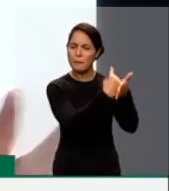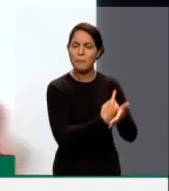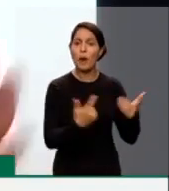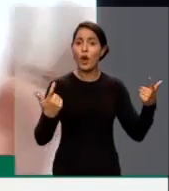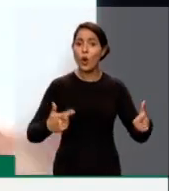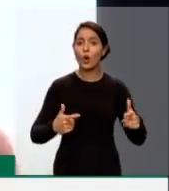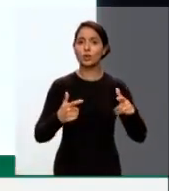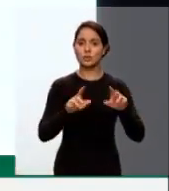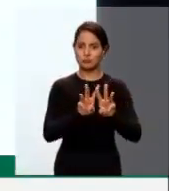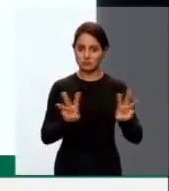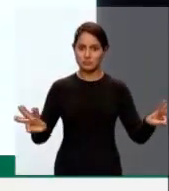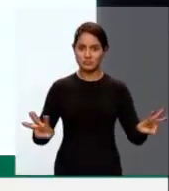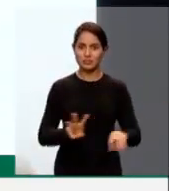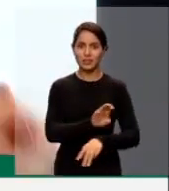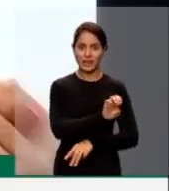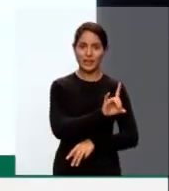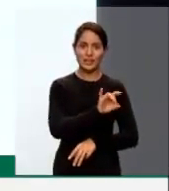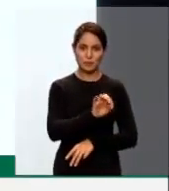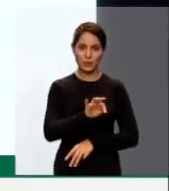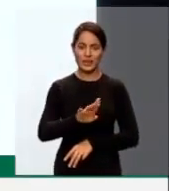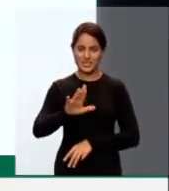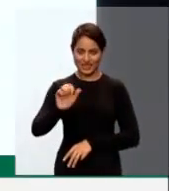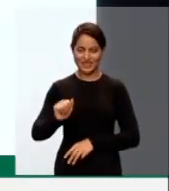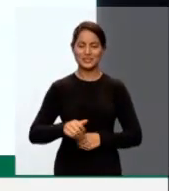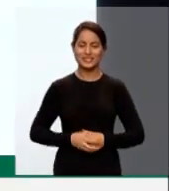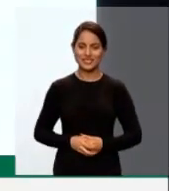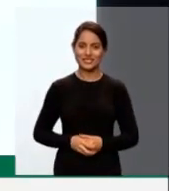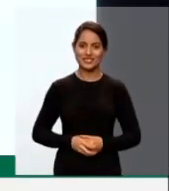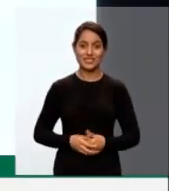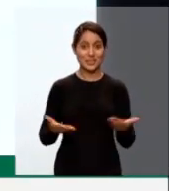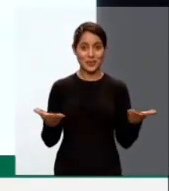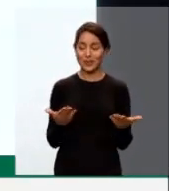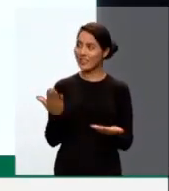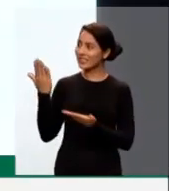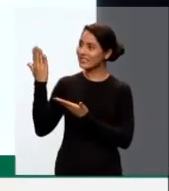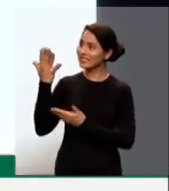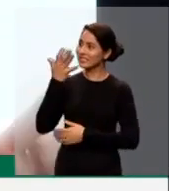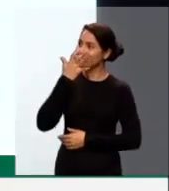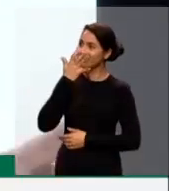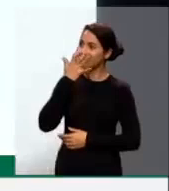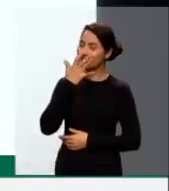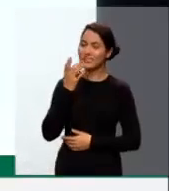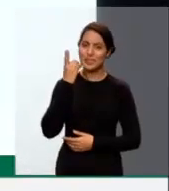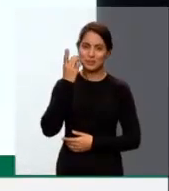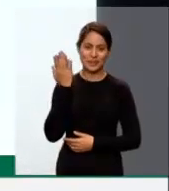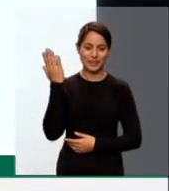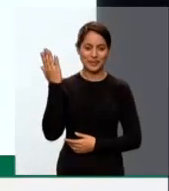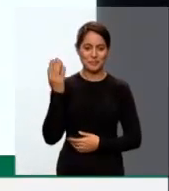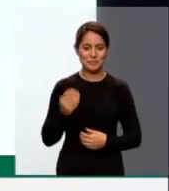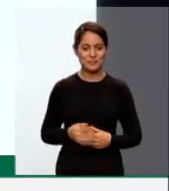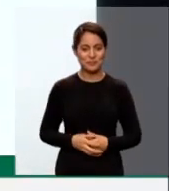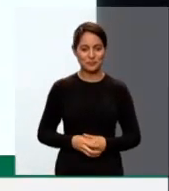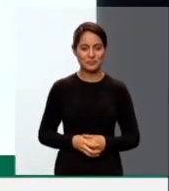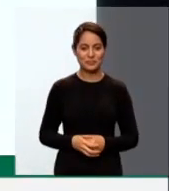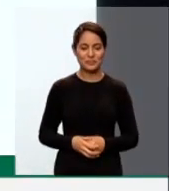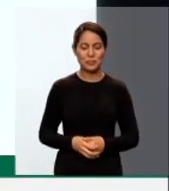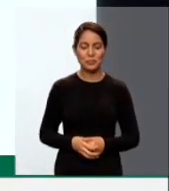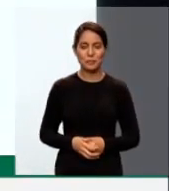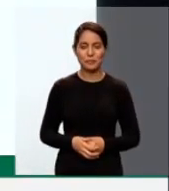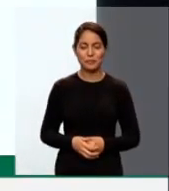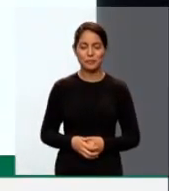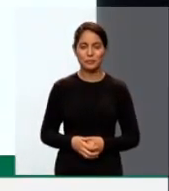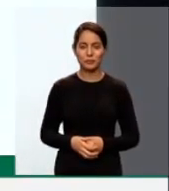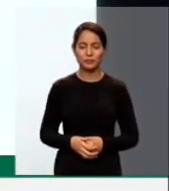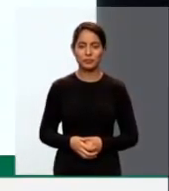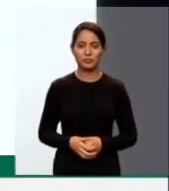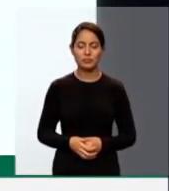edemocracia.câmara.leg.br. Então vamos acompanhar a partir de agora com a palavra a deputada Talíria Petroni. De ativismo pelo fim